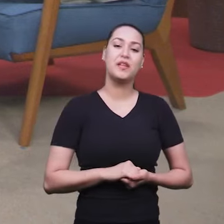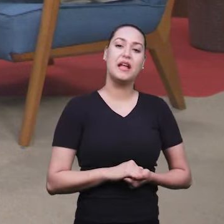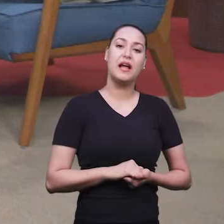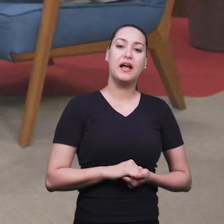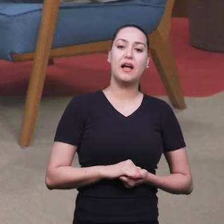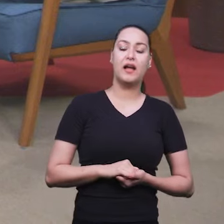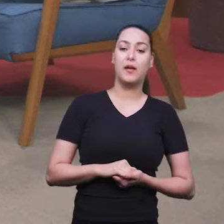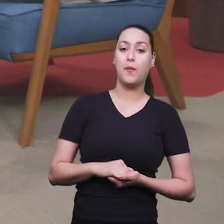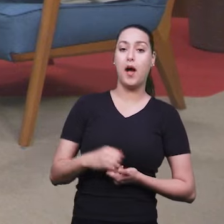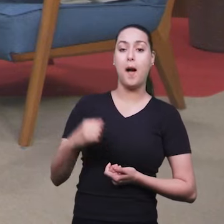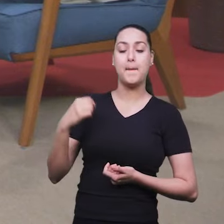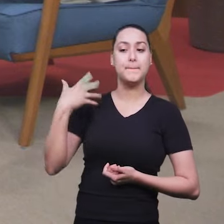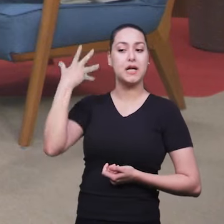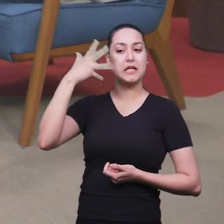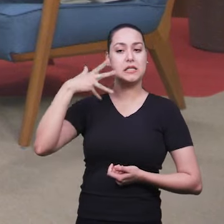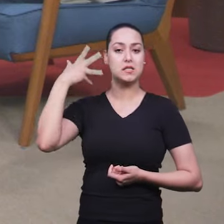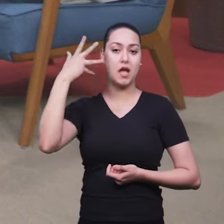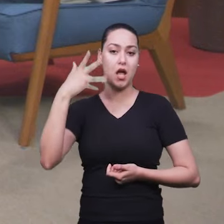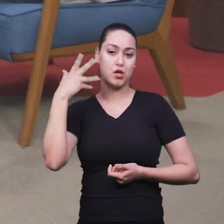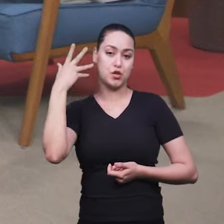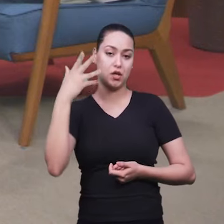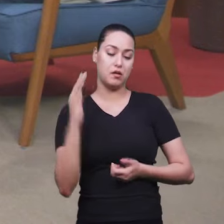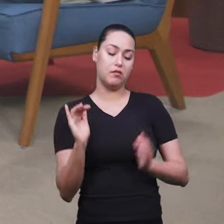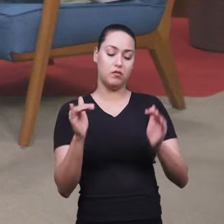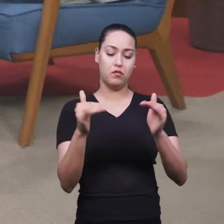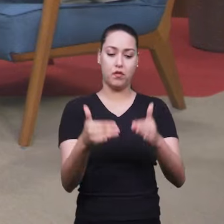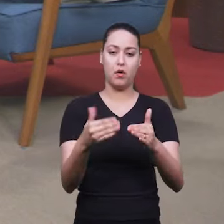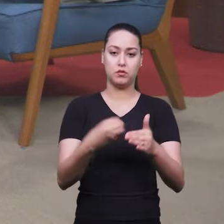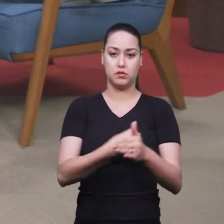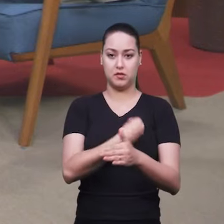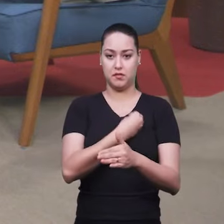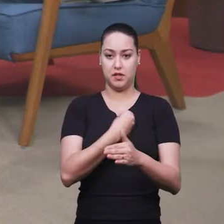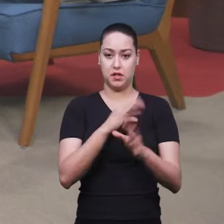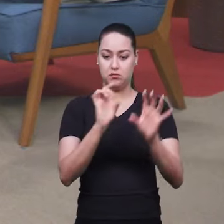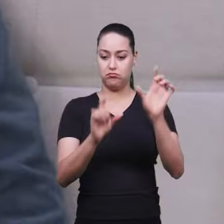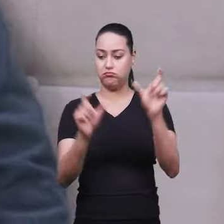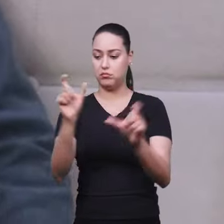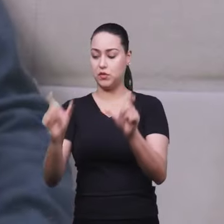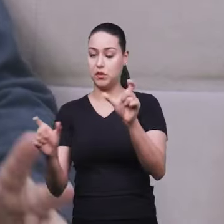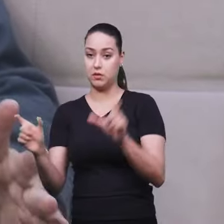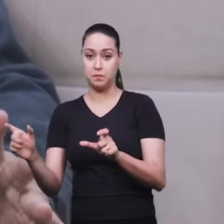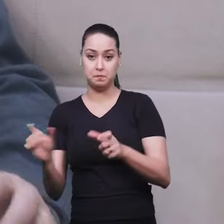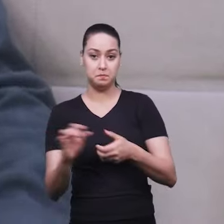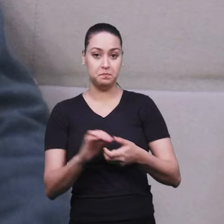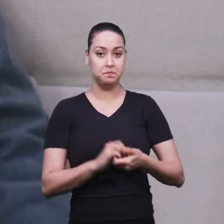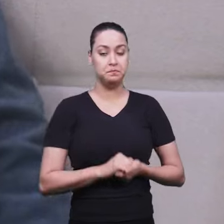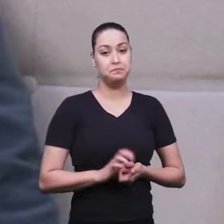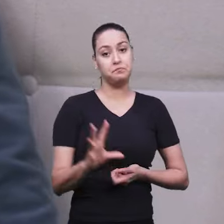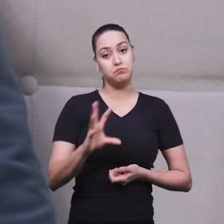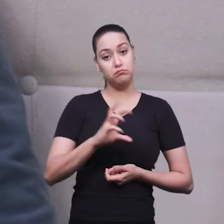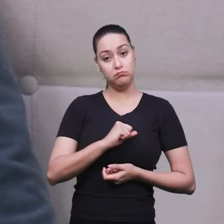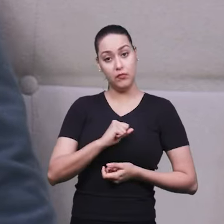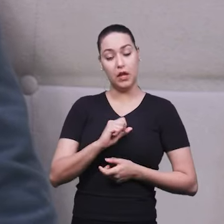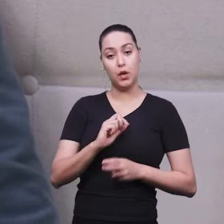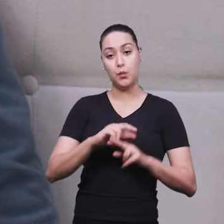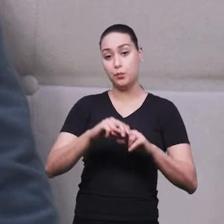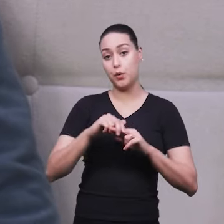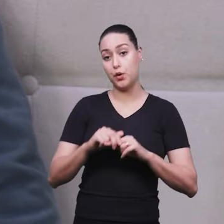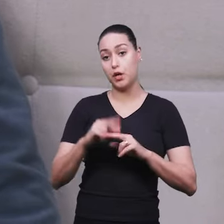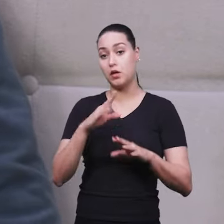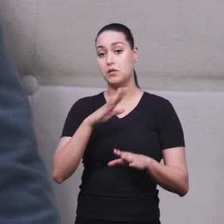assistindo uma palavra aplicando aquilo que nós abordamos aqui, a vida de cada um. Amém. Queridos,